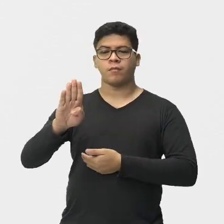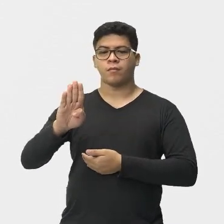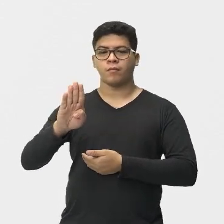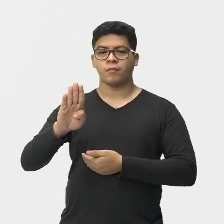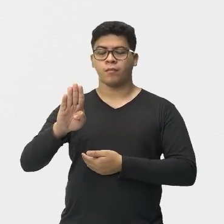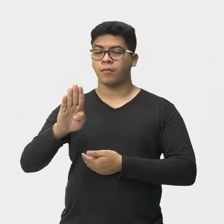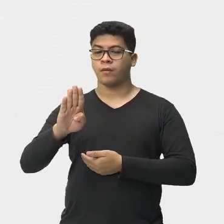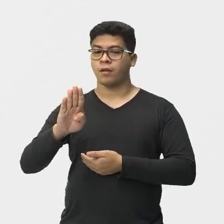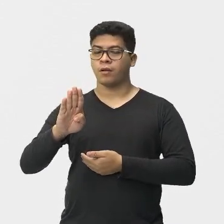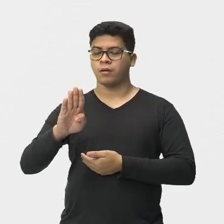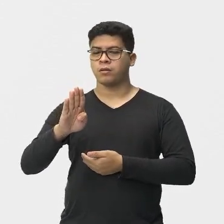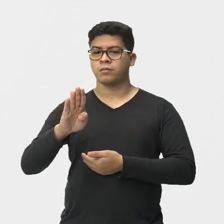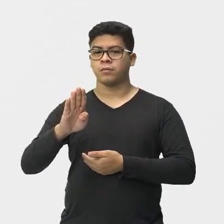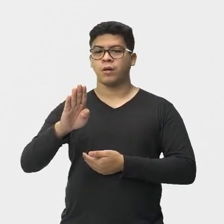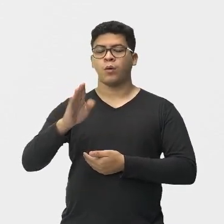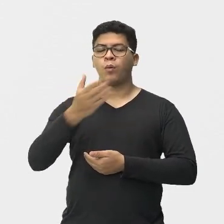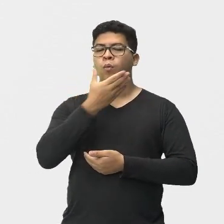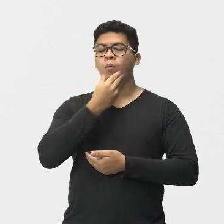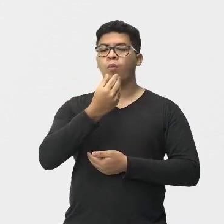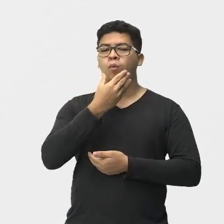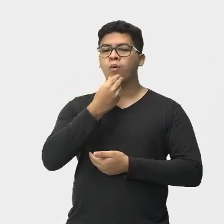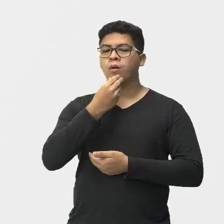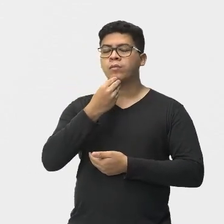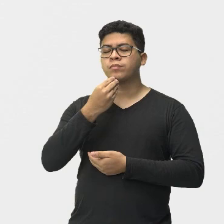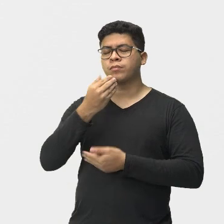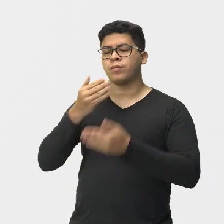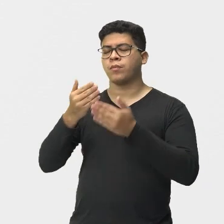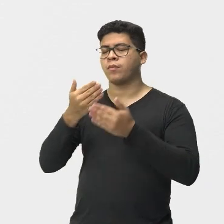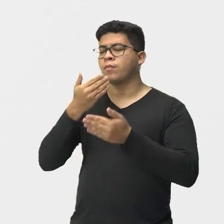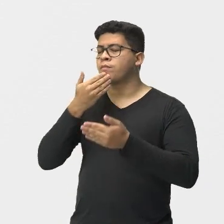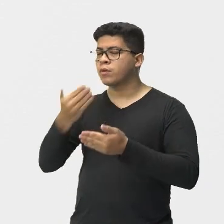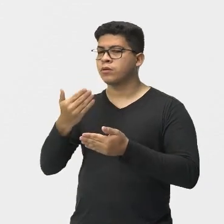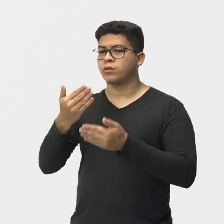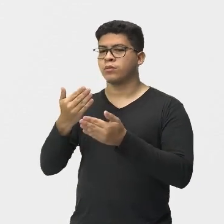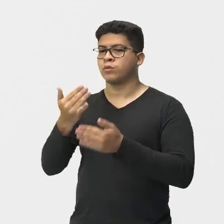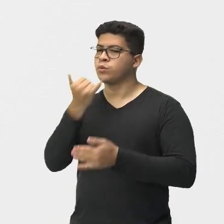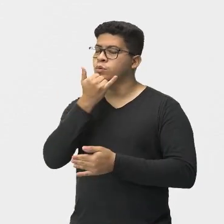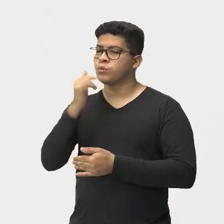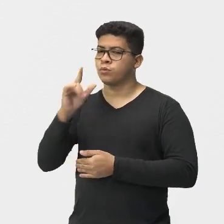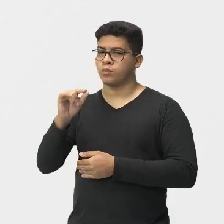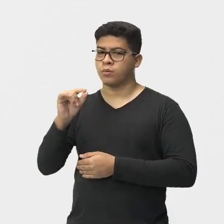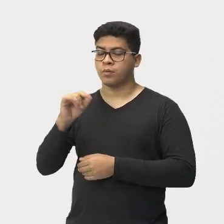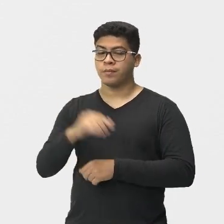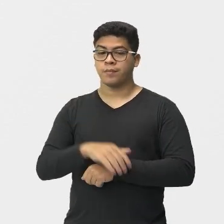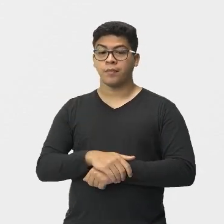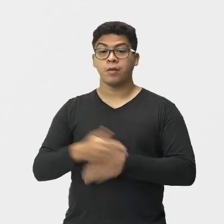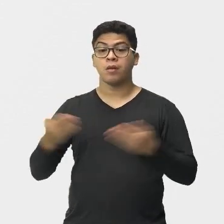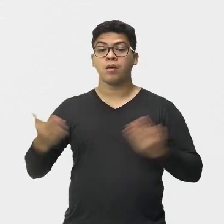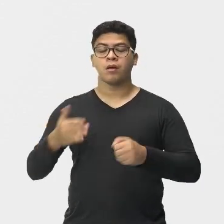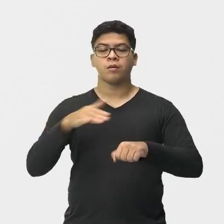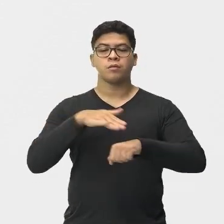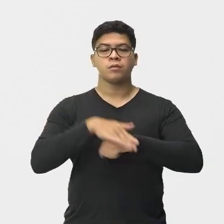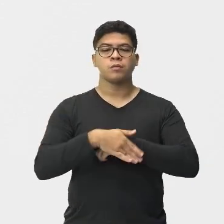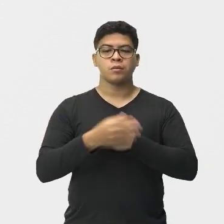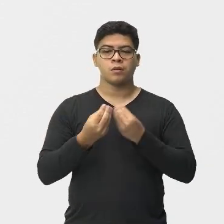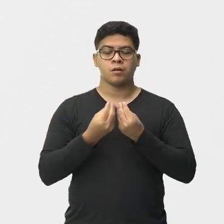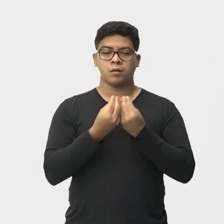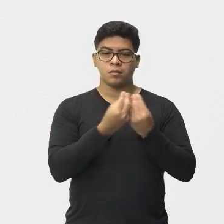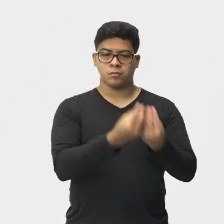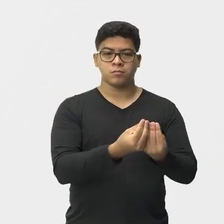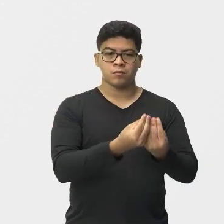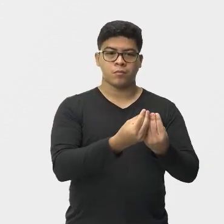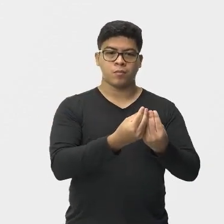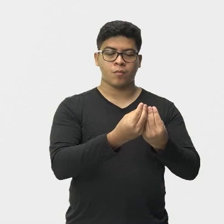pidió perdón. E letra C, esta noite les entregarán el premio, tá certo?